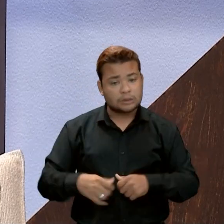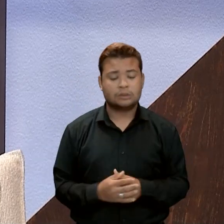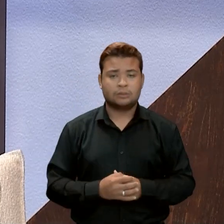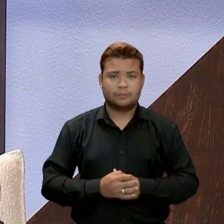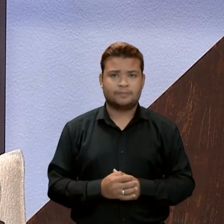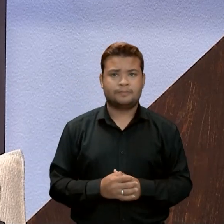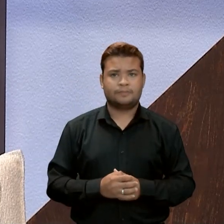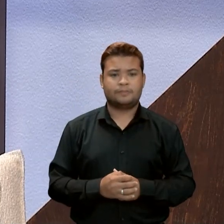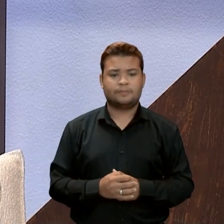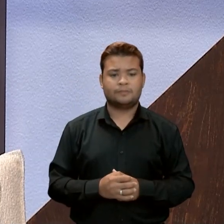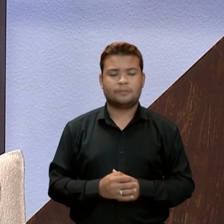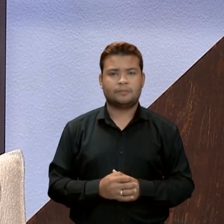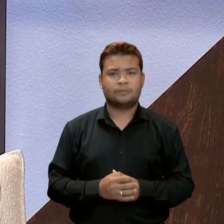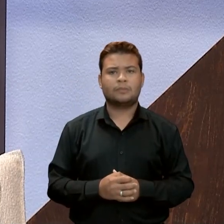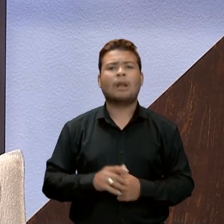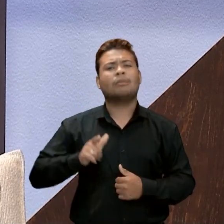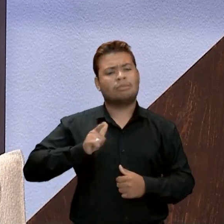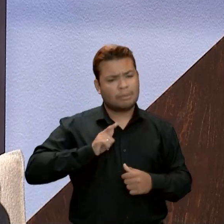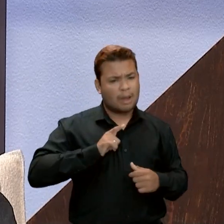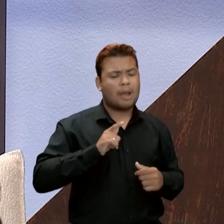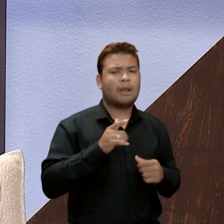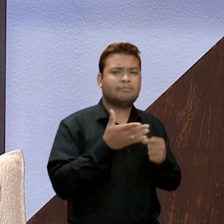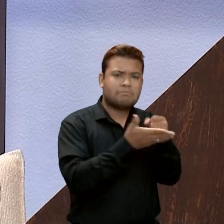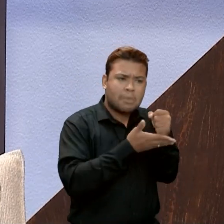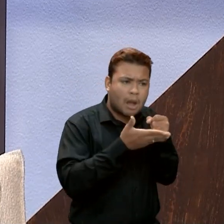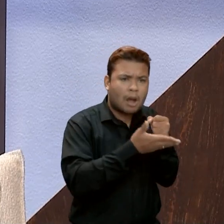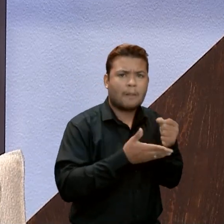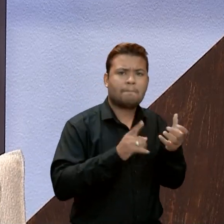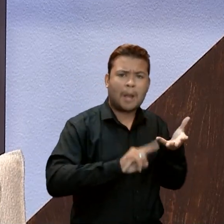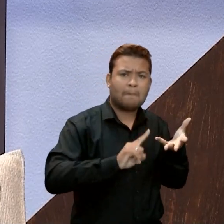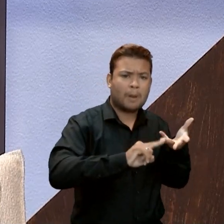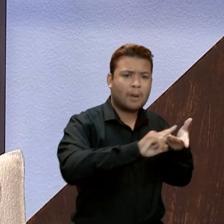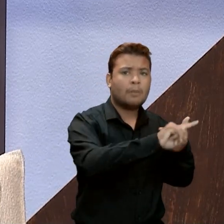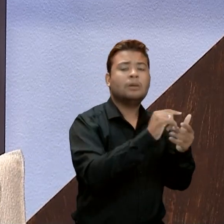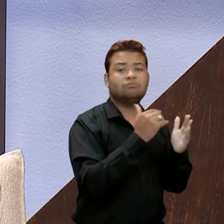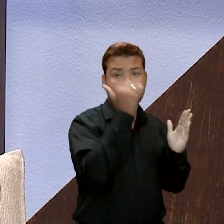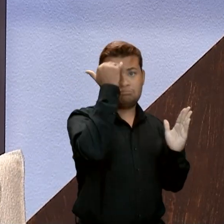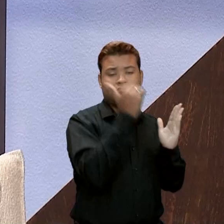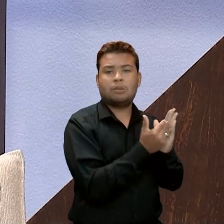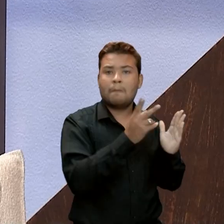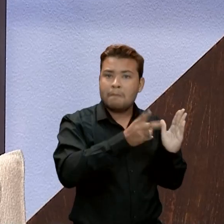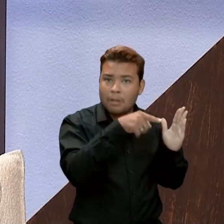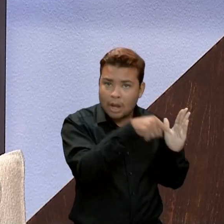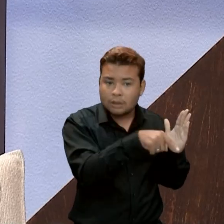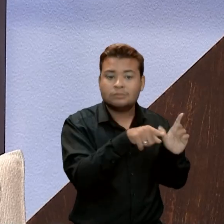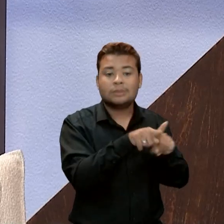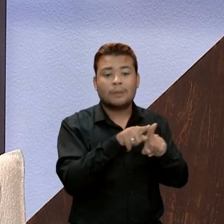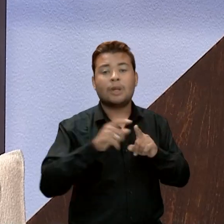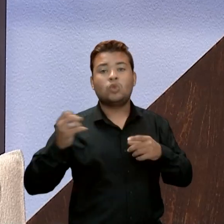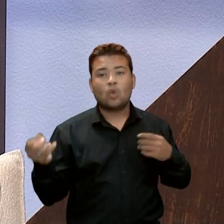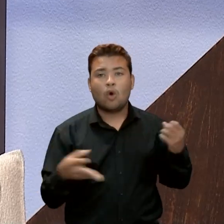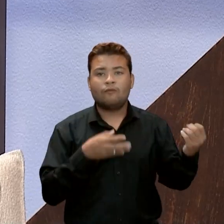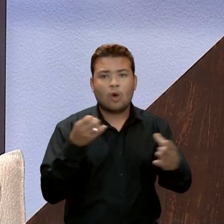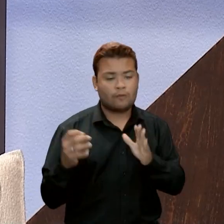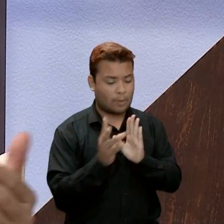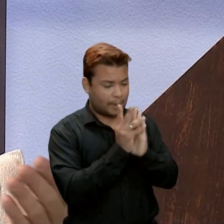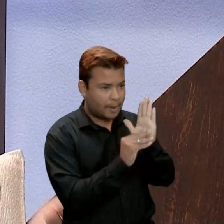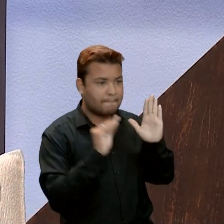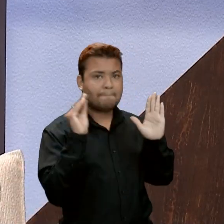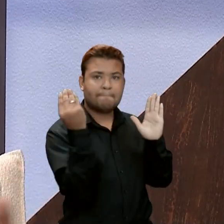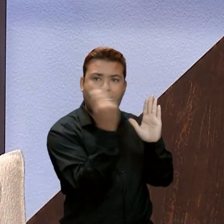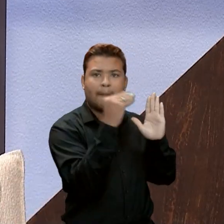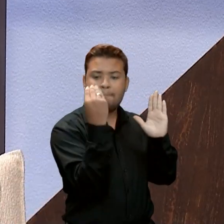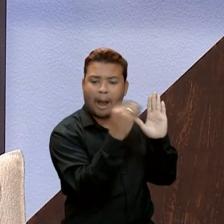todo aquele aspecto do fundamento, da base, mas a gente precisa ajustar novos conteúdos, né? E aí